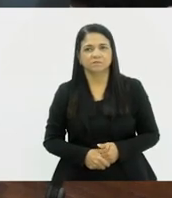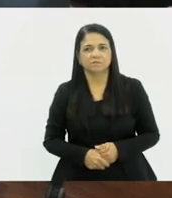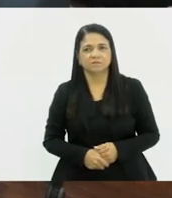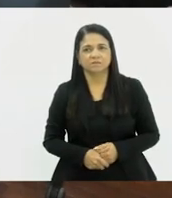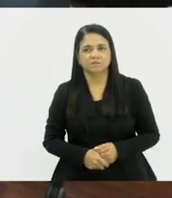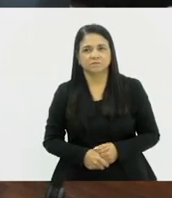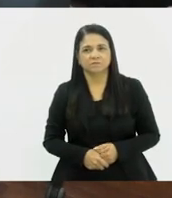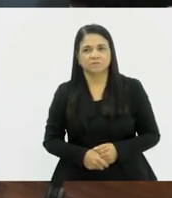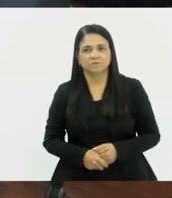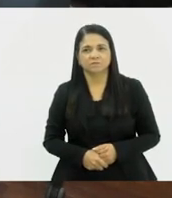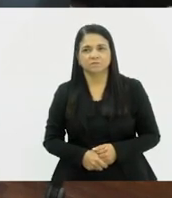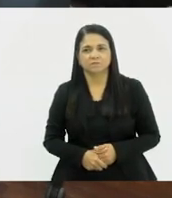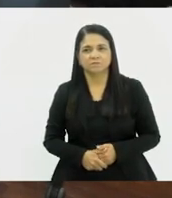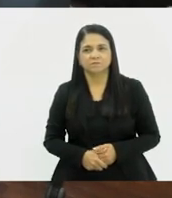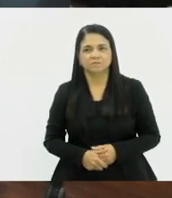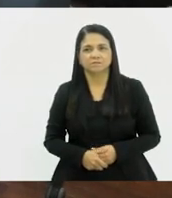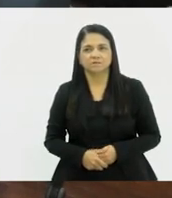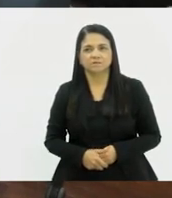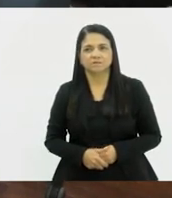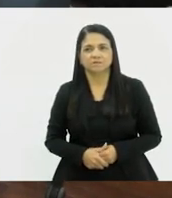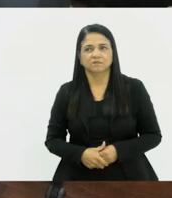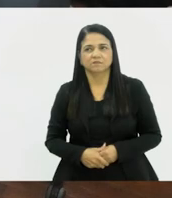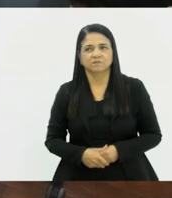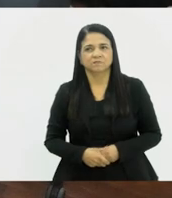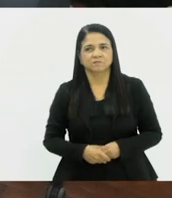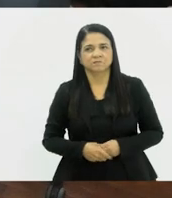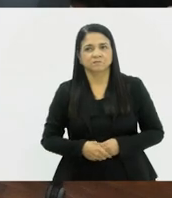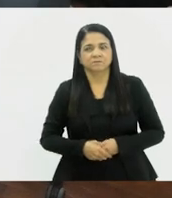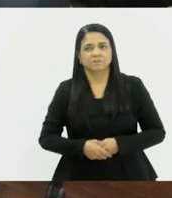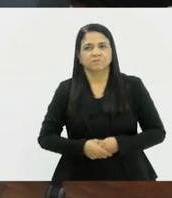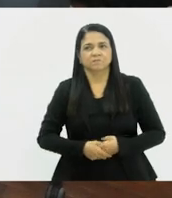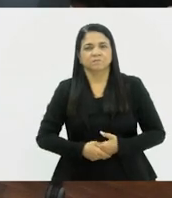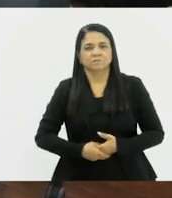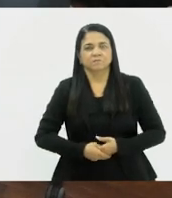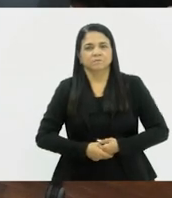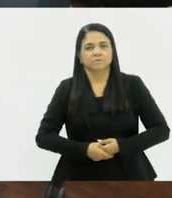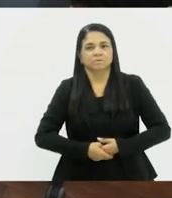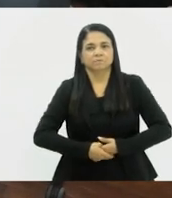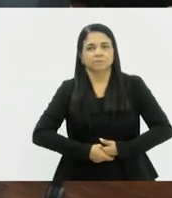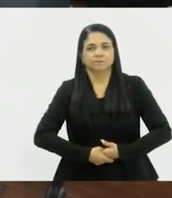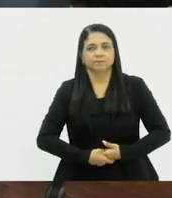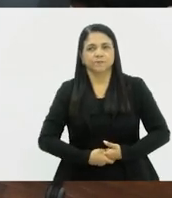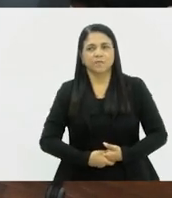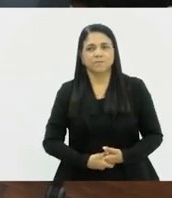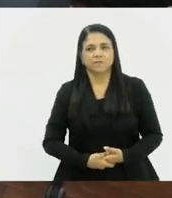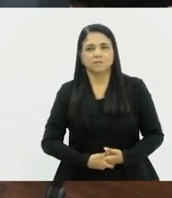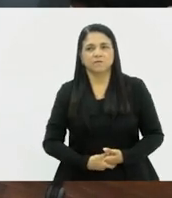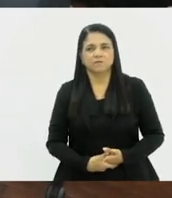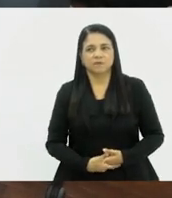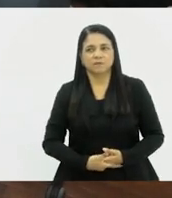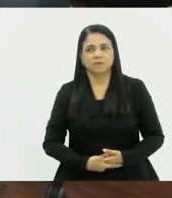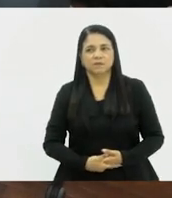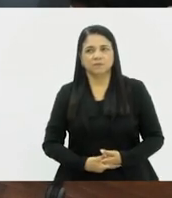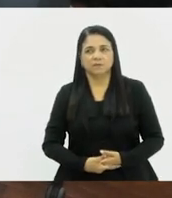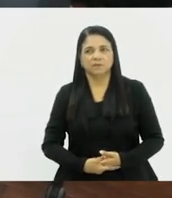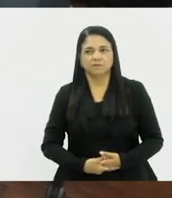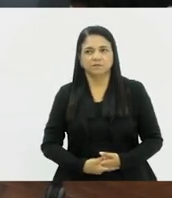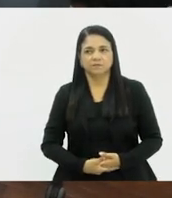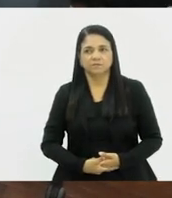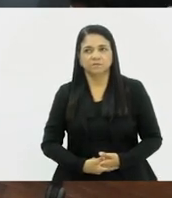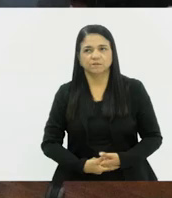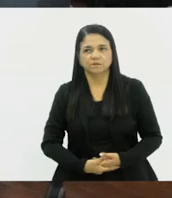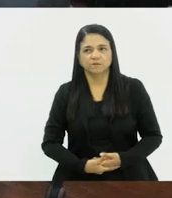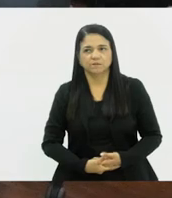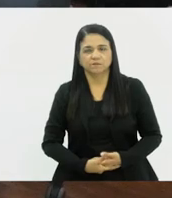não vamos ver privatização da que eu posso falar